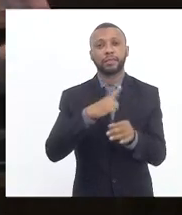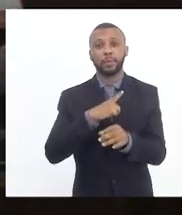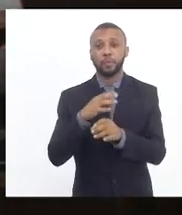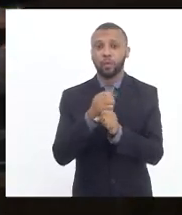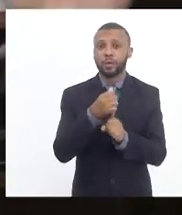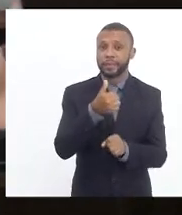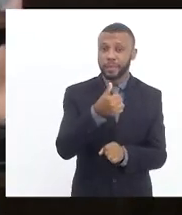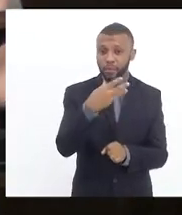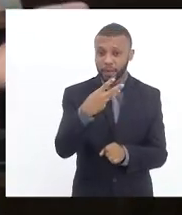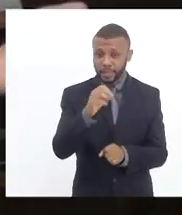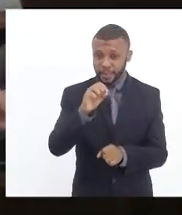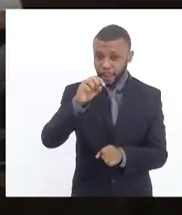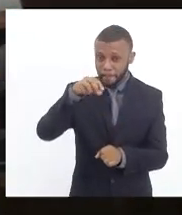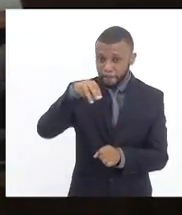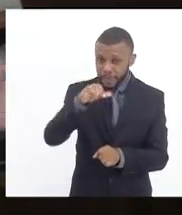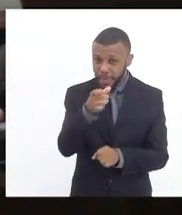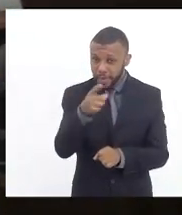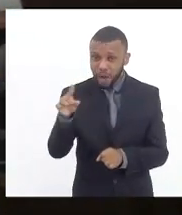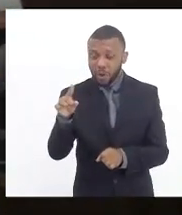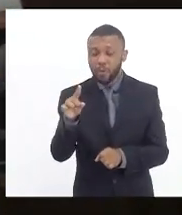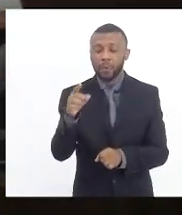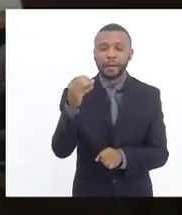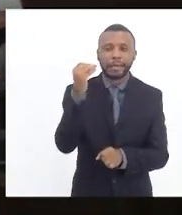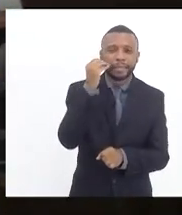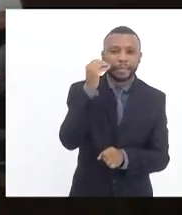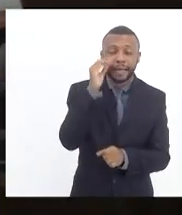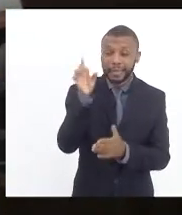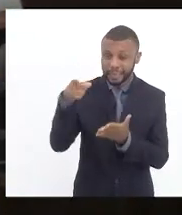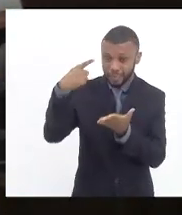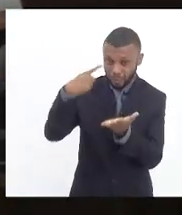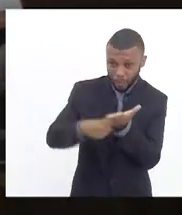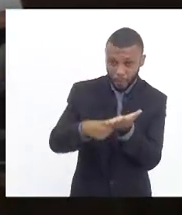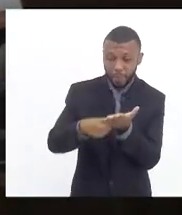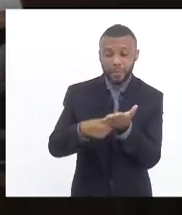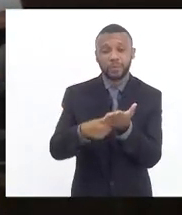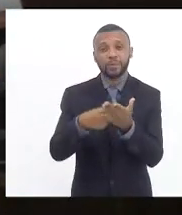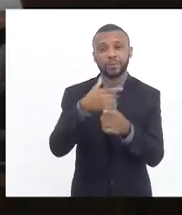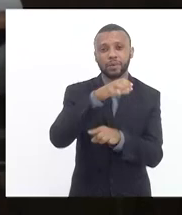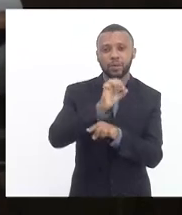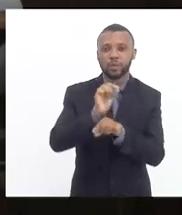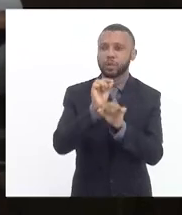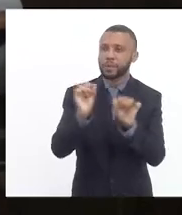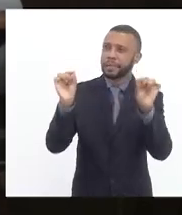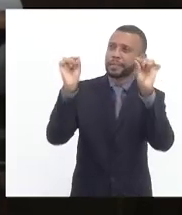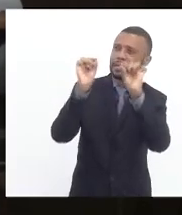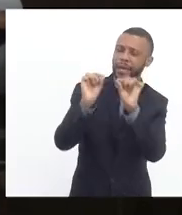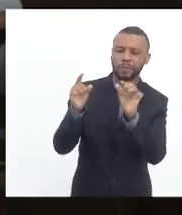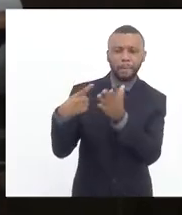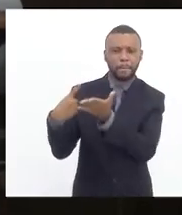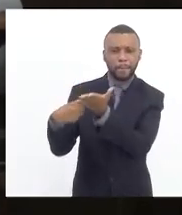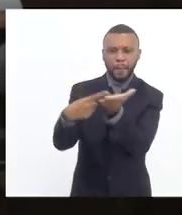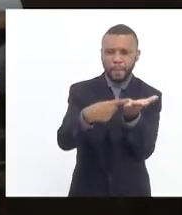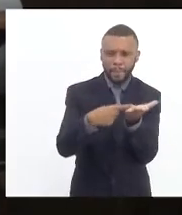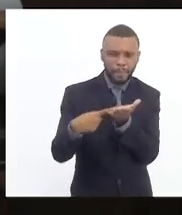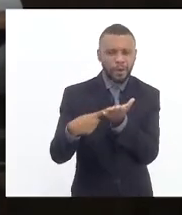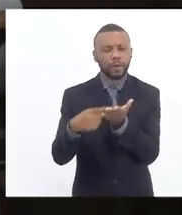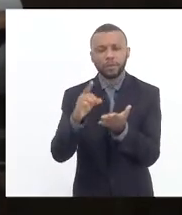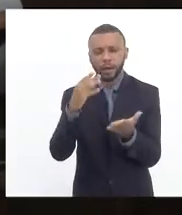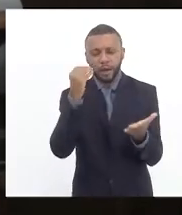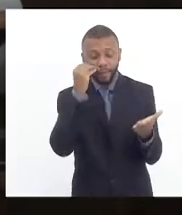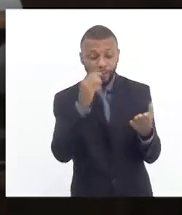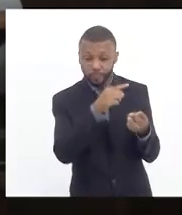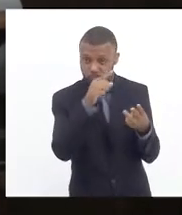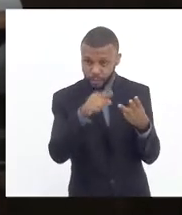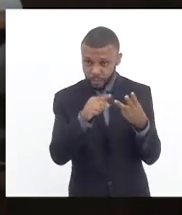Esse é o pacto federativo o sim e pode ficar aqui sozinho do ponto eu quero aqui a comentar terceiro aspecto vou confirmar se